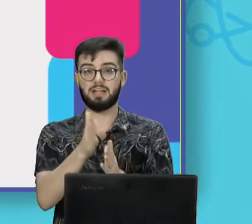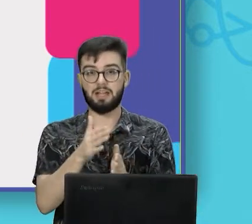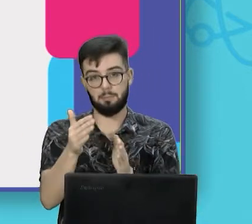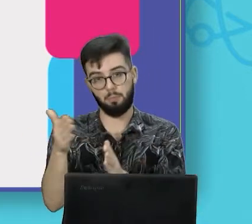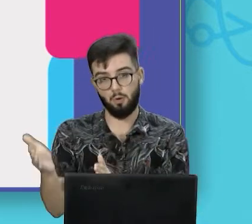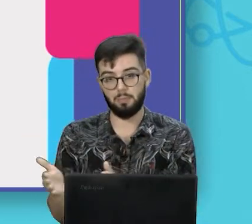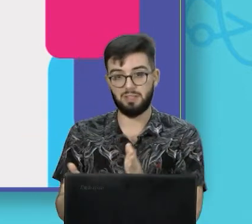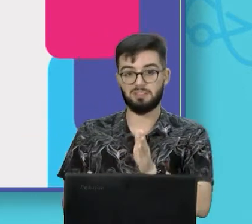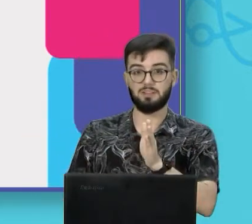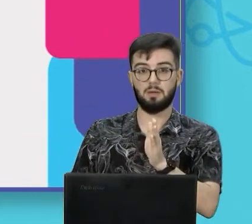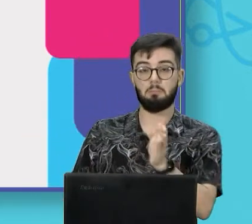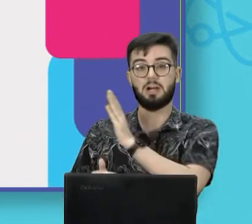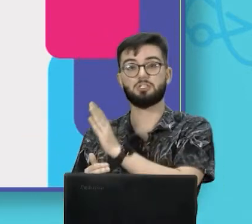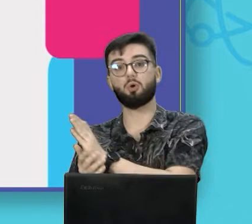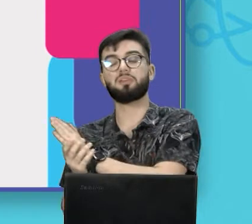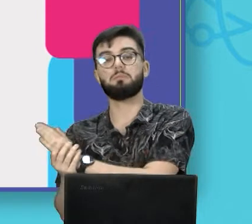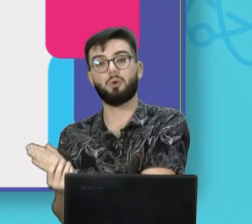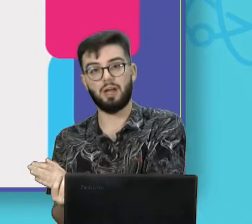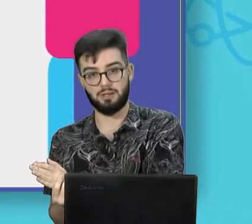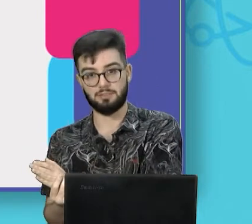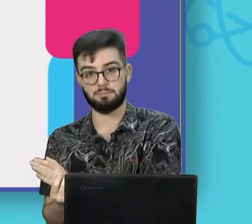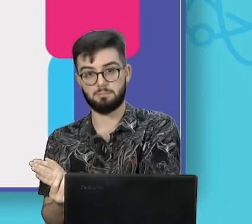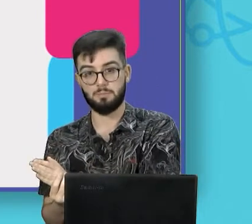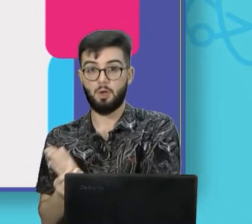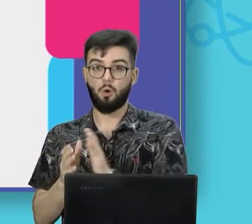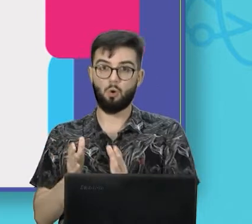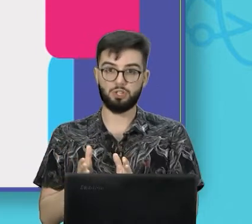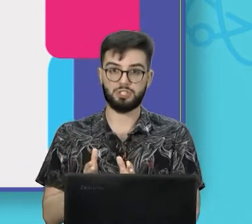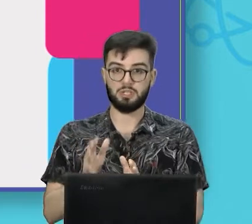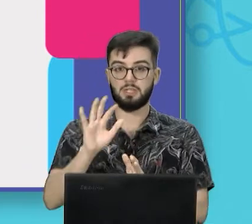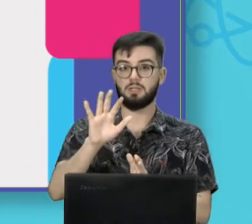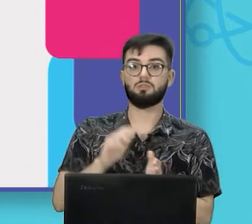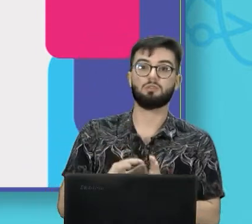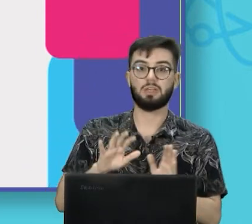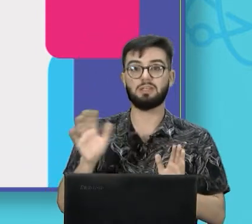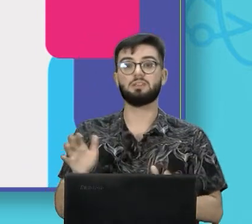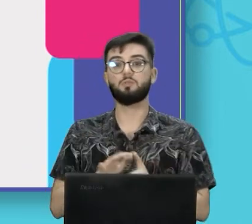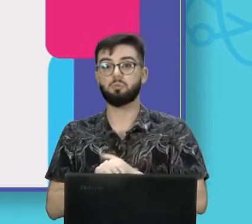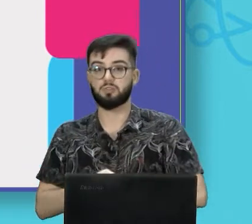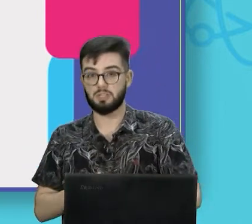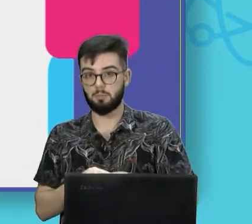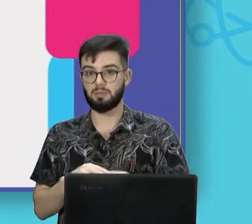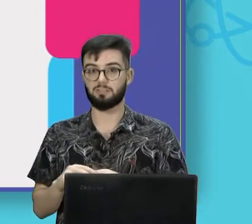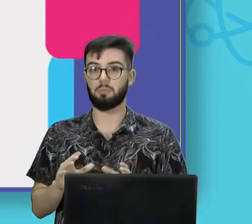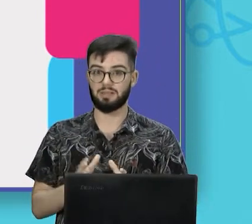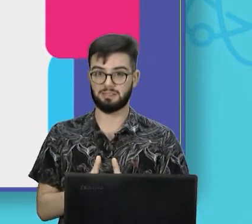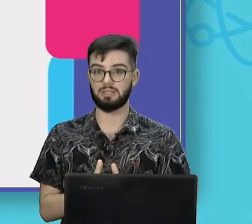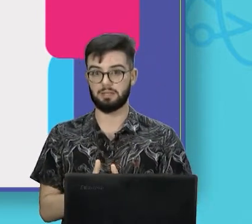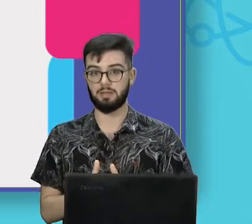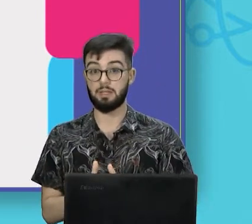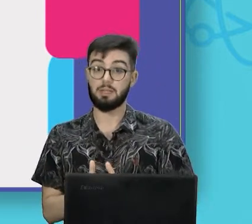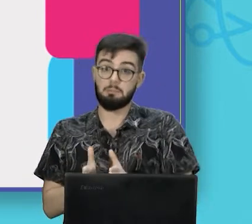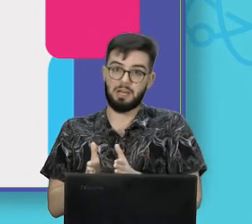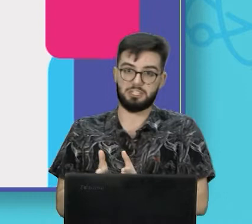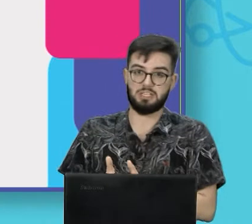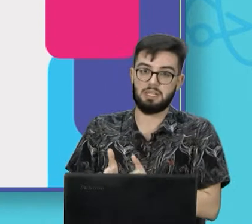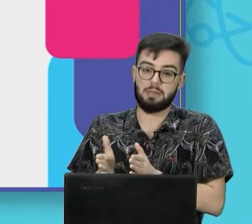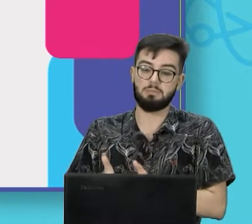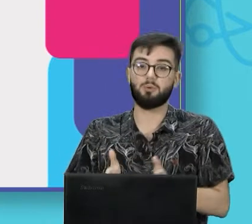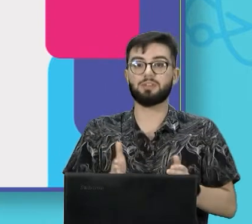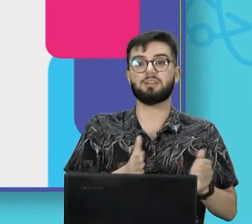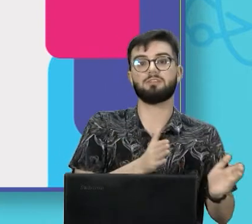a mais ou menos eu tinha que ganhar por mês imagem 12 mil reais hoje isso não dá nem 5 porcento da população brasileira